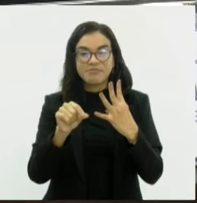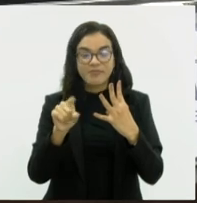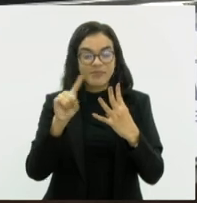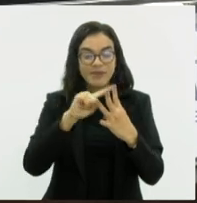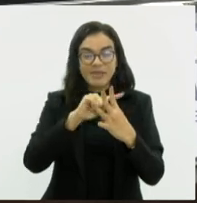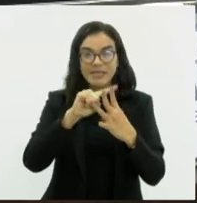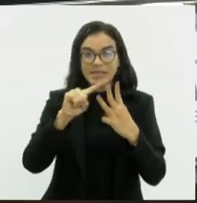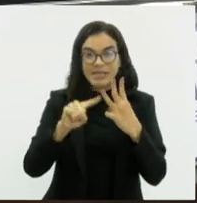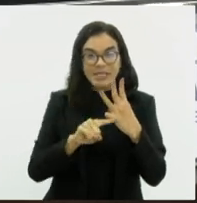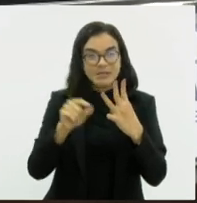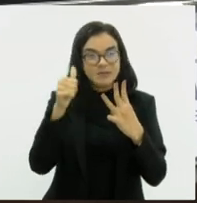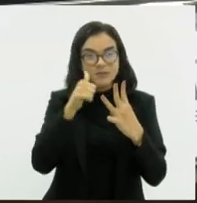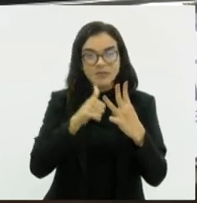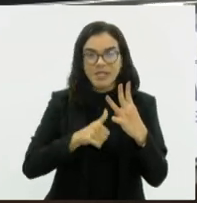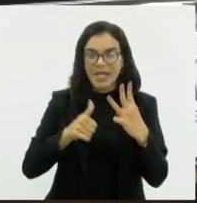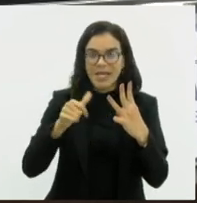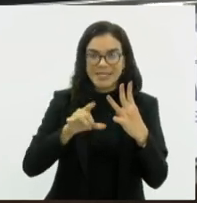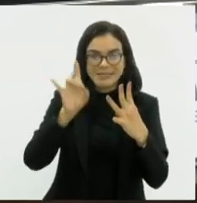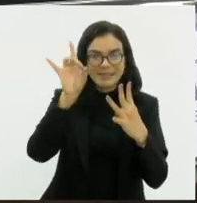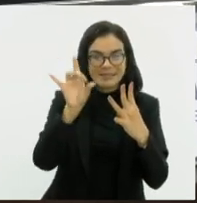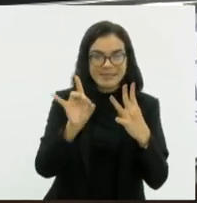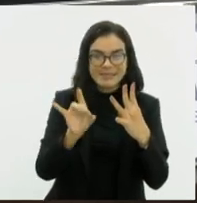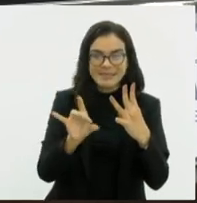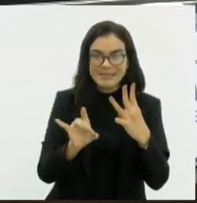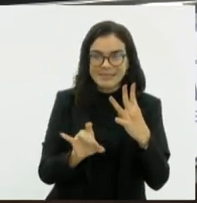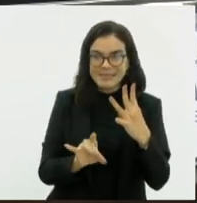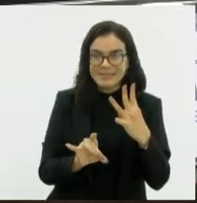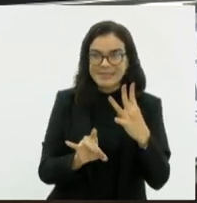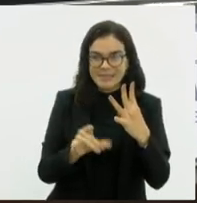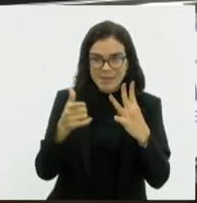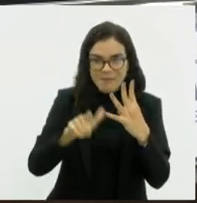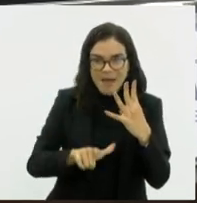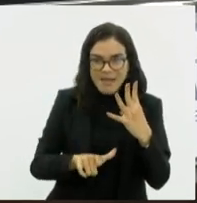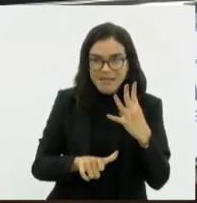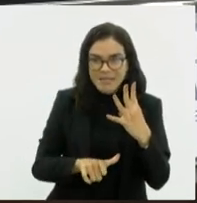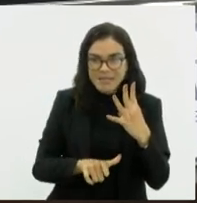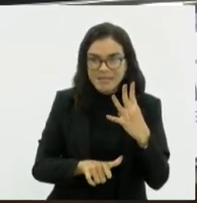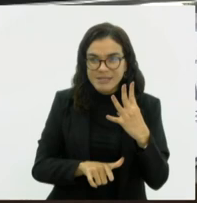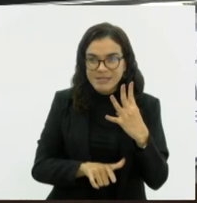três brilhantes mulheres. Tem mais?